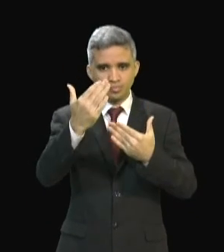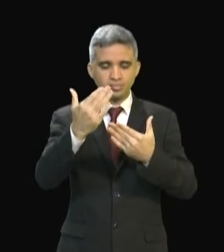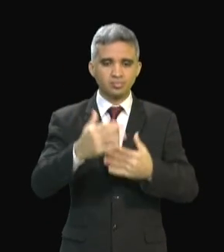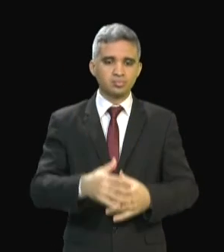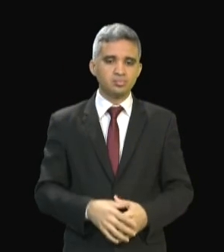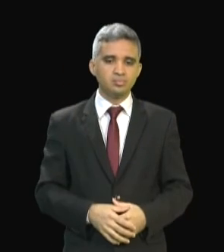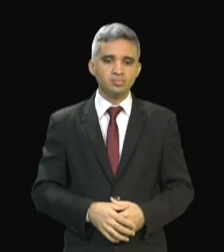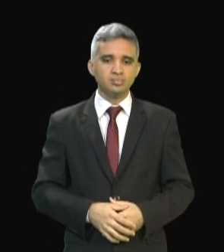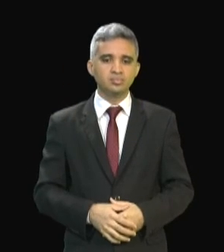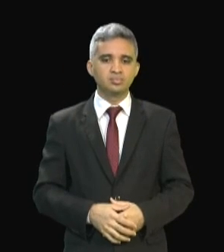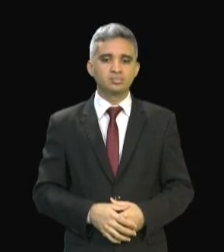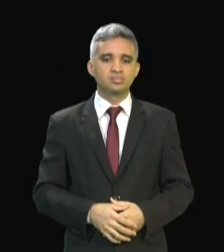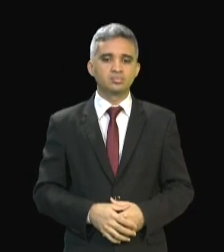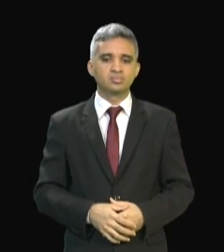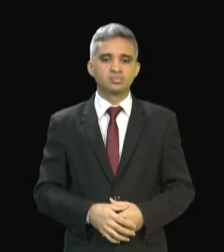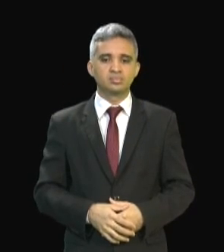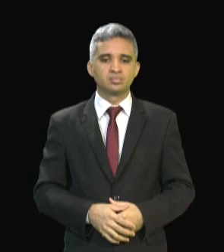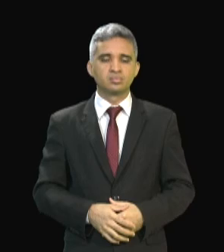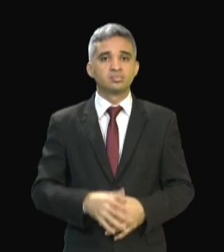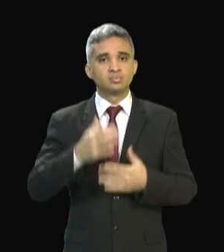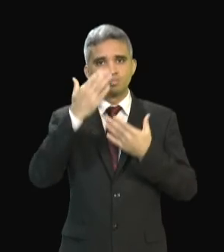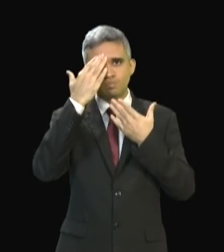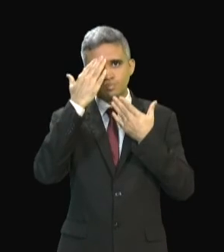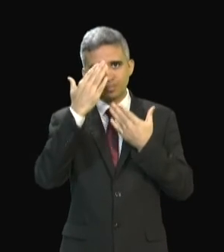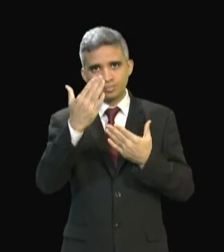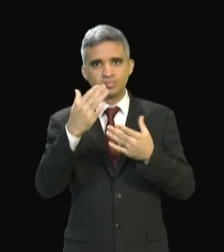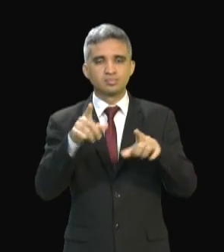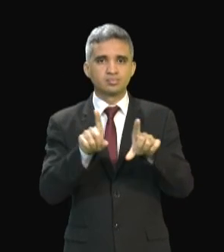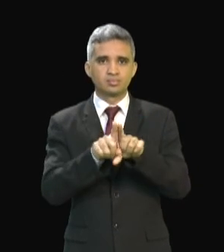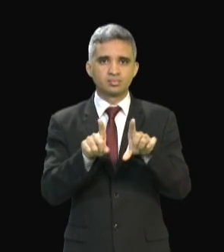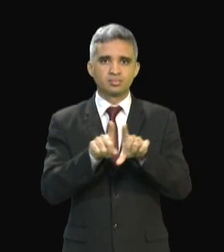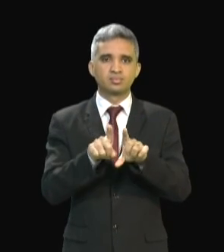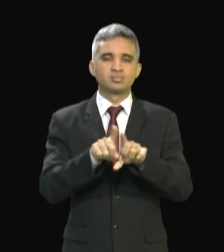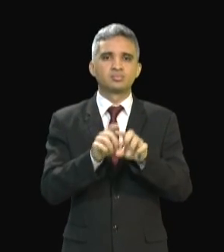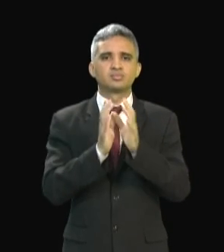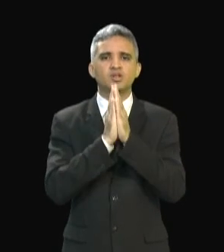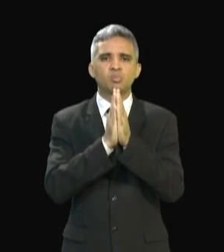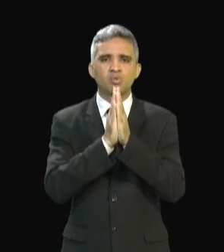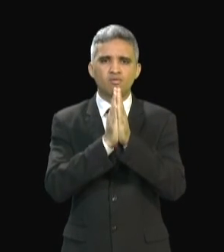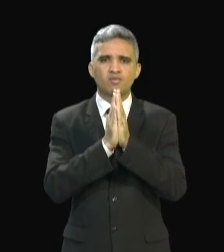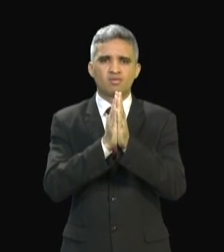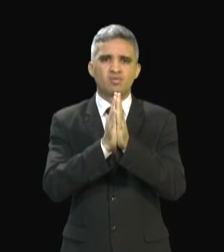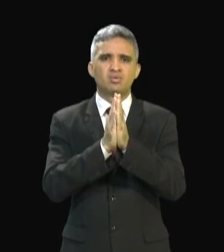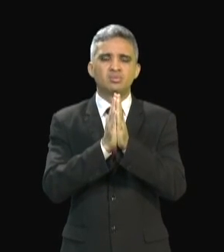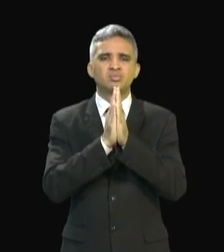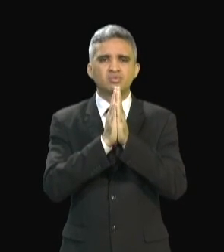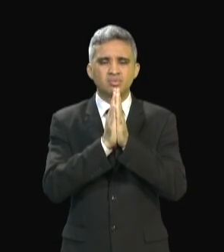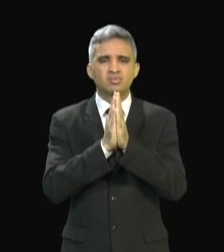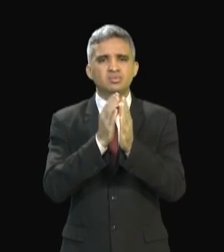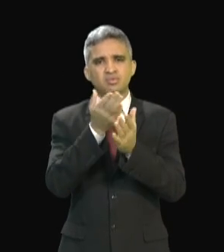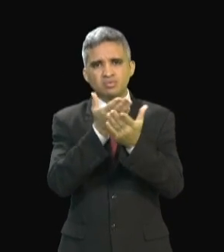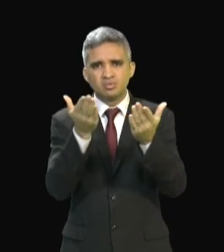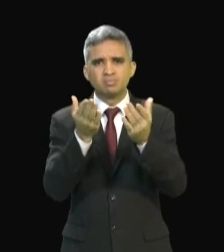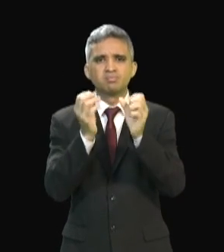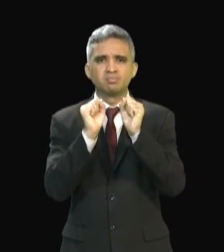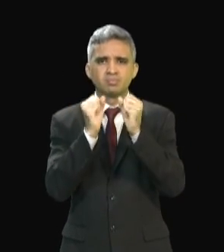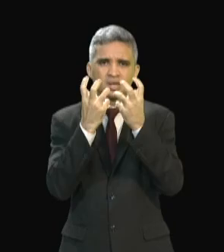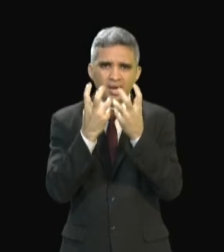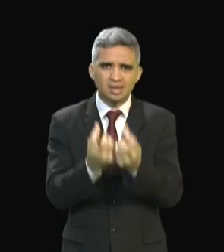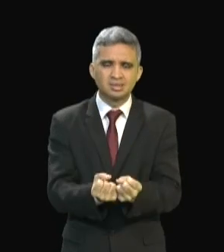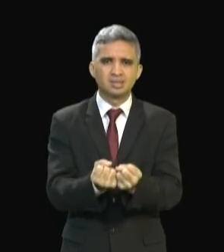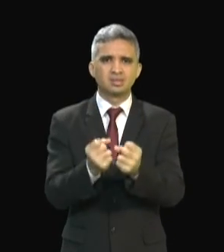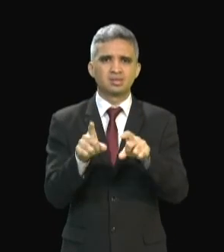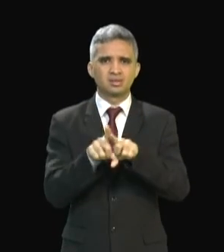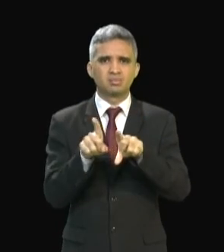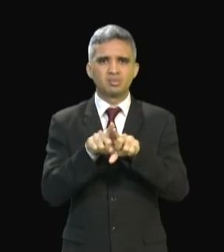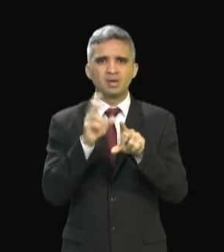mais uma vez, só para concluir, senhor presidente, pedir a compreensão da casa na tramitação desse requerimento e